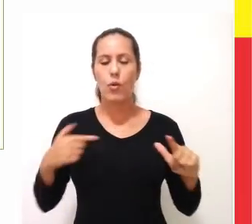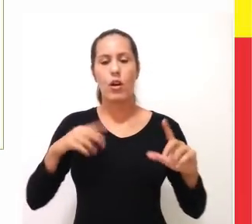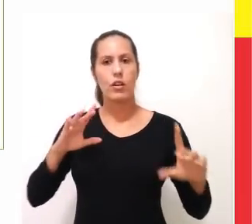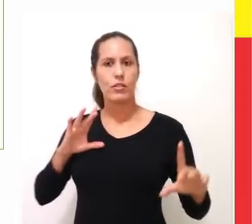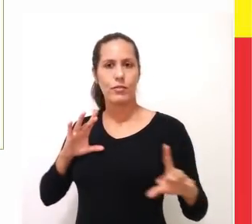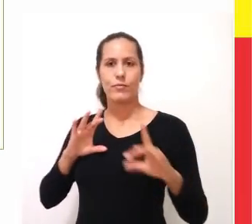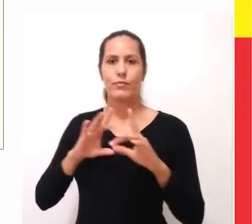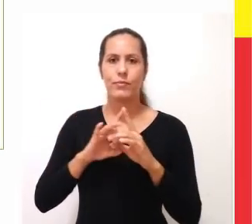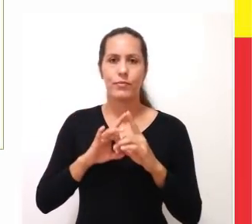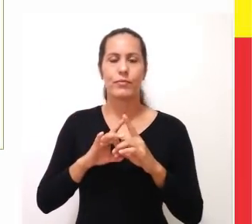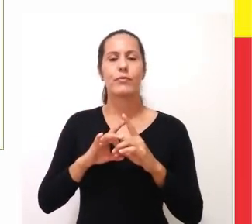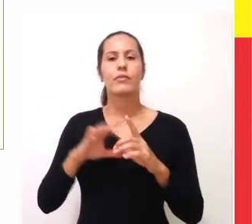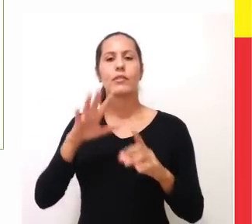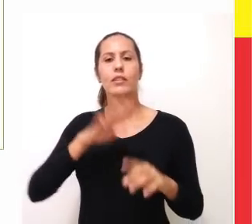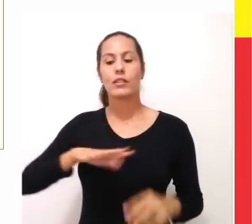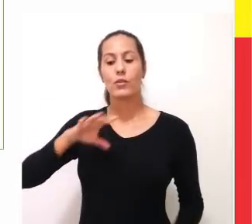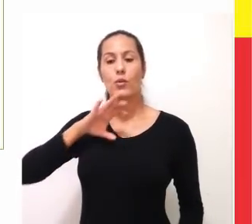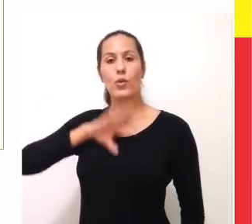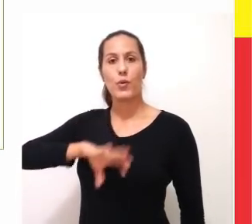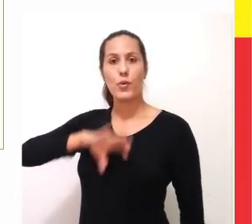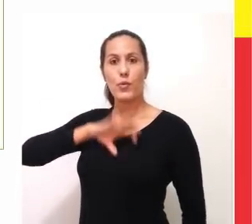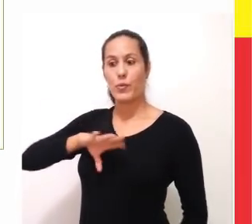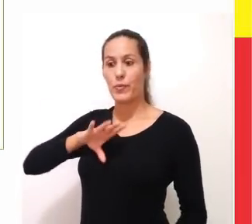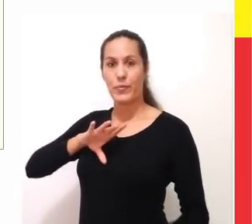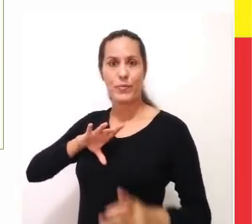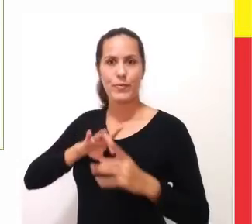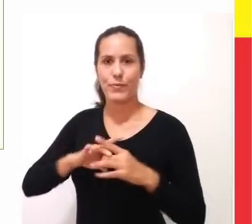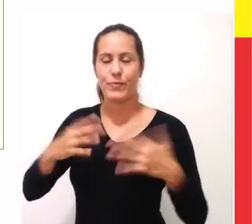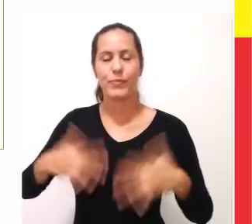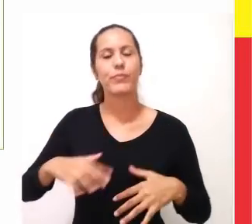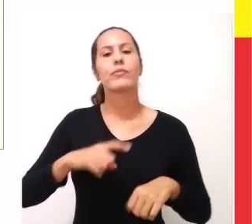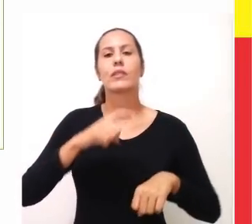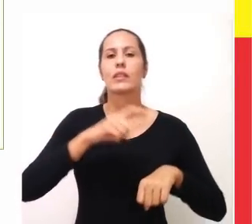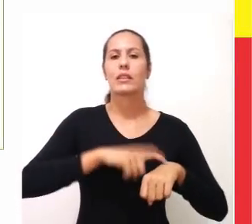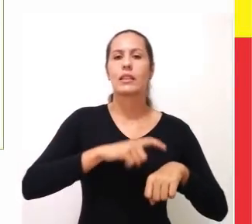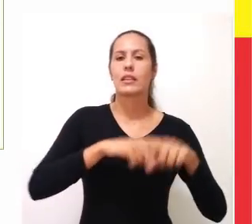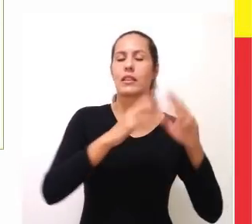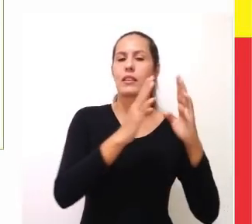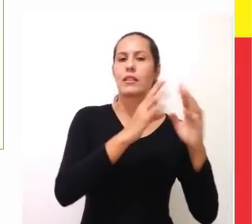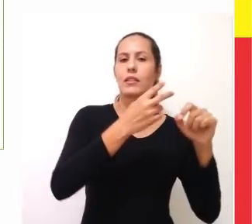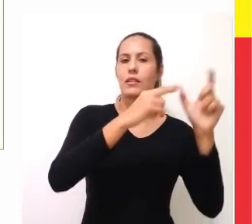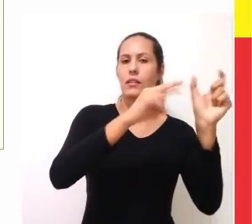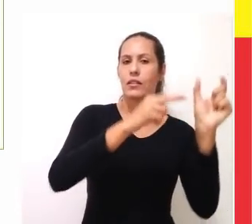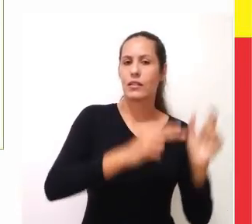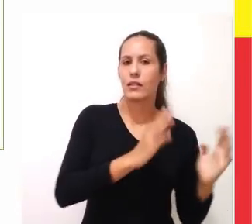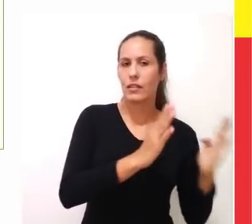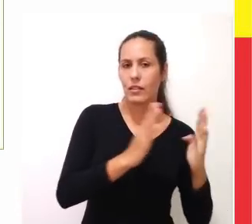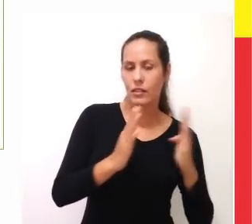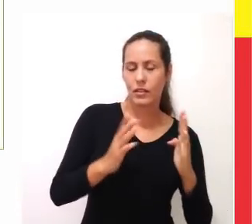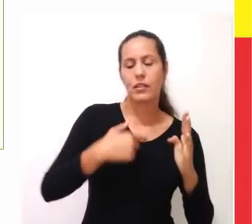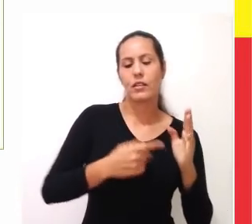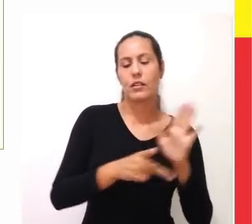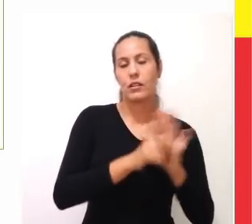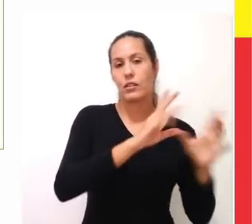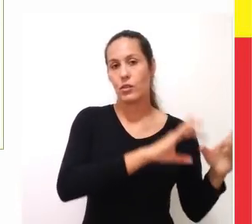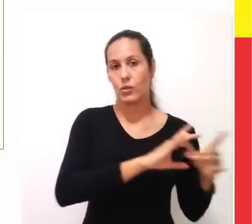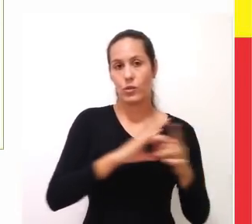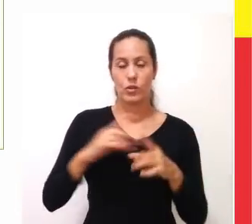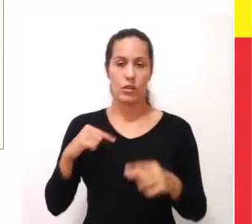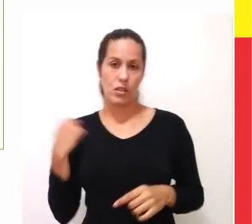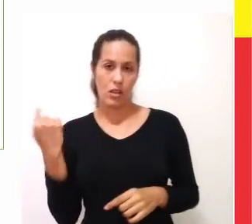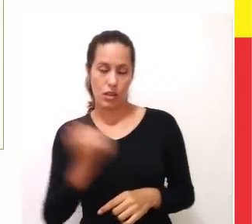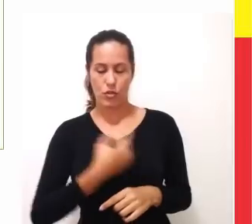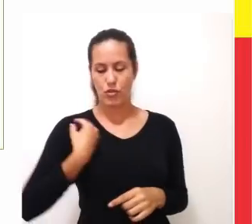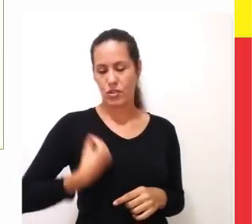dentro desse oceano que se chama língua portuguesa. Em suma, os tempos verbais surpreendem dentro do contexto no